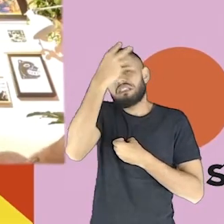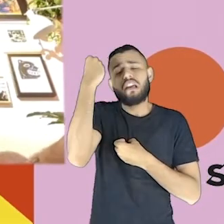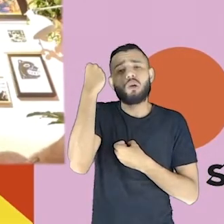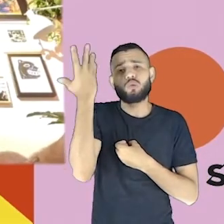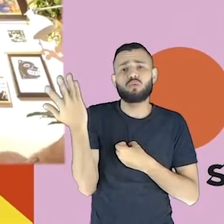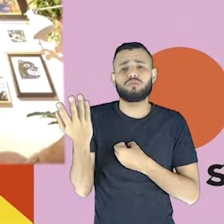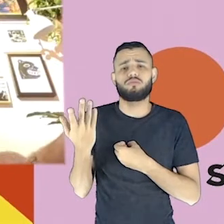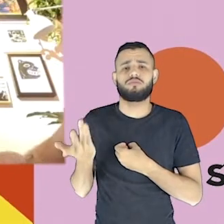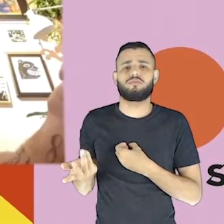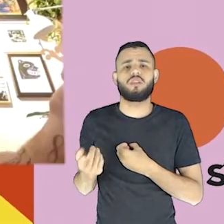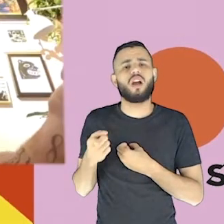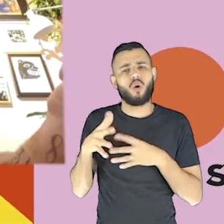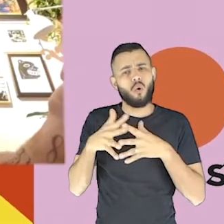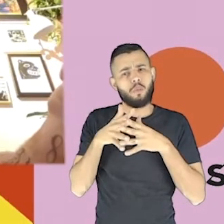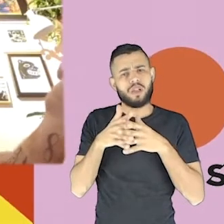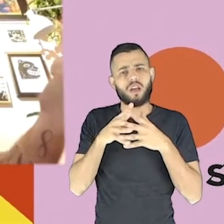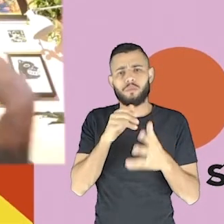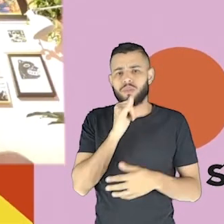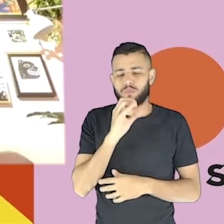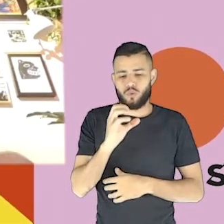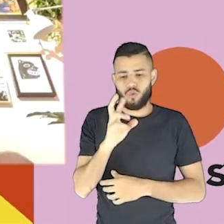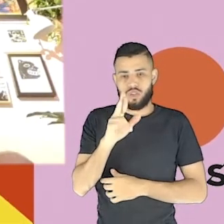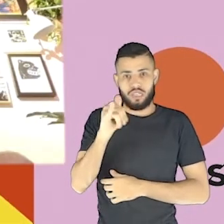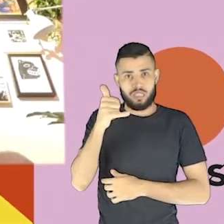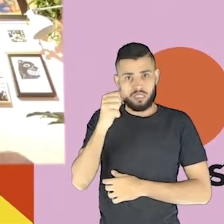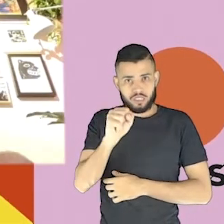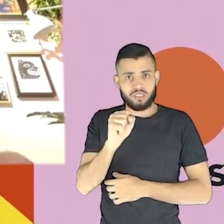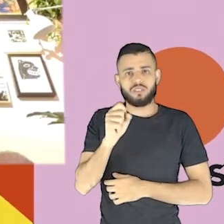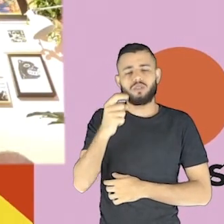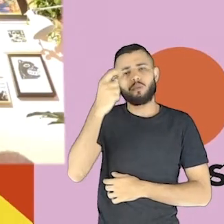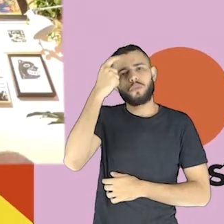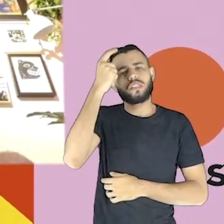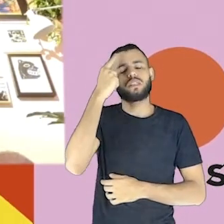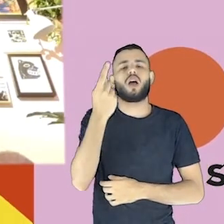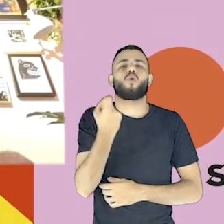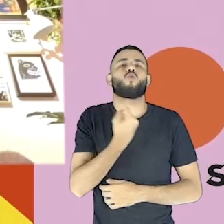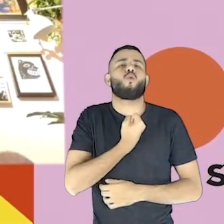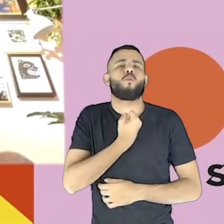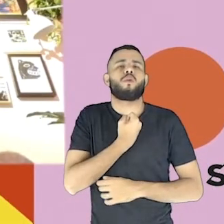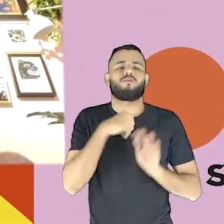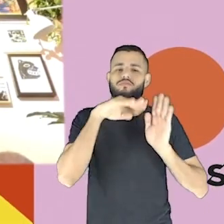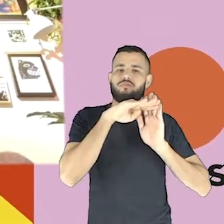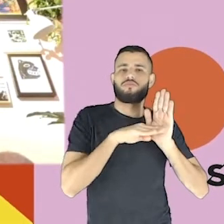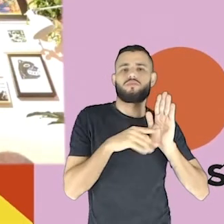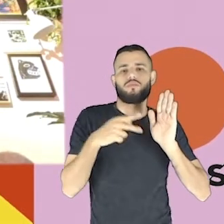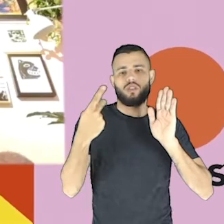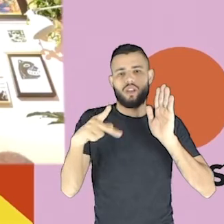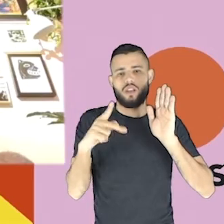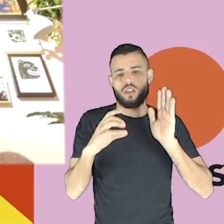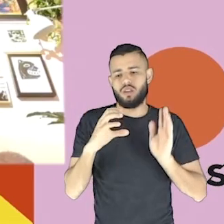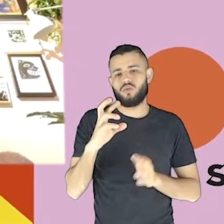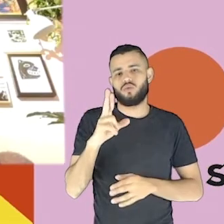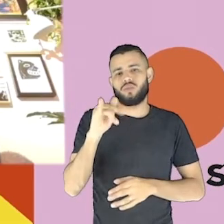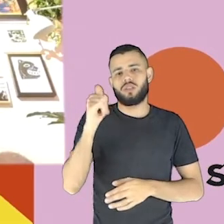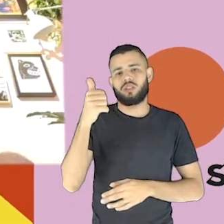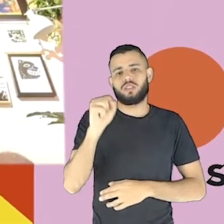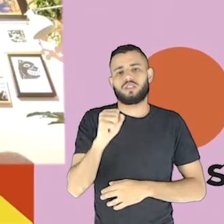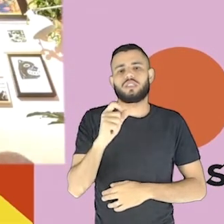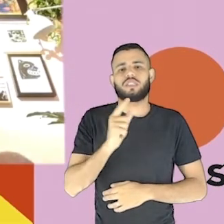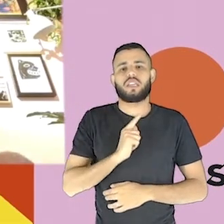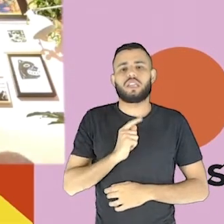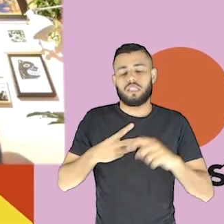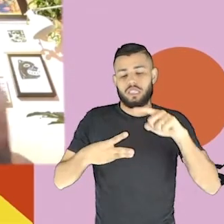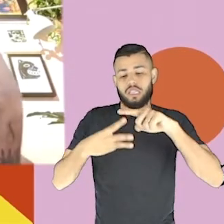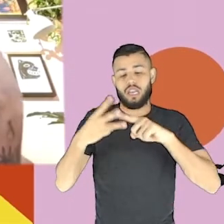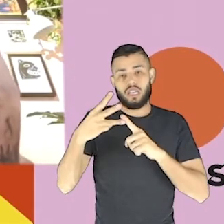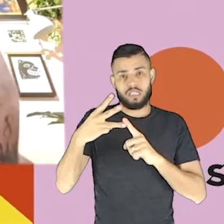fica muito complicado. Eu pego, por exemplo, o Cristiano, se eu for usar esse índice para falar do Cristiano, o Cristiano já, nós temos dentro desse